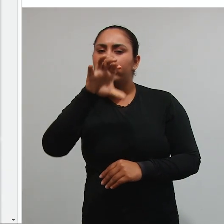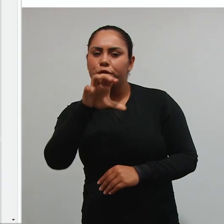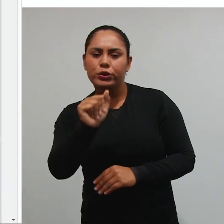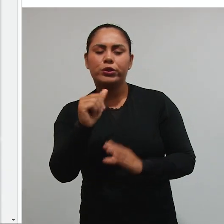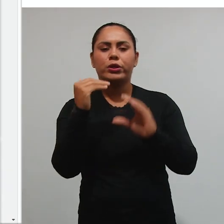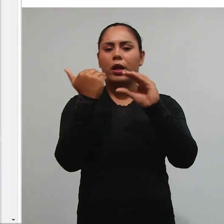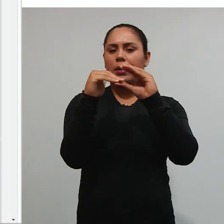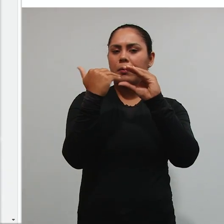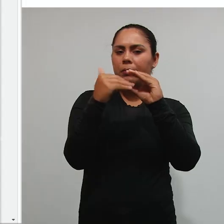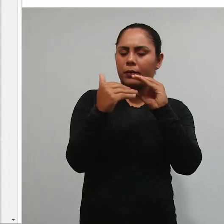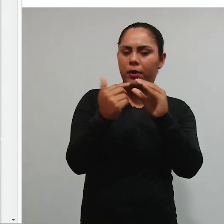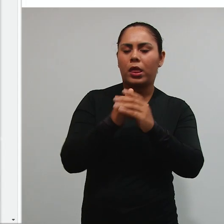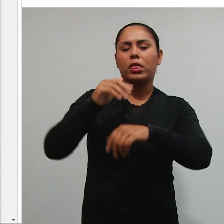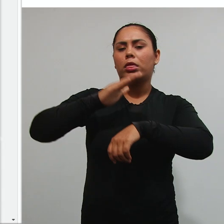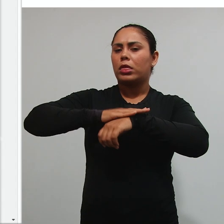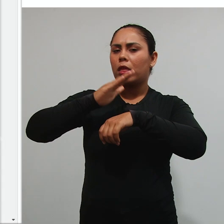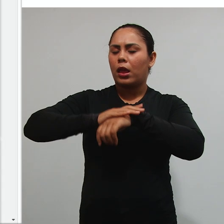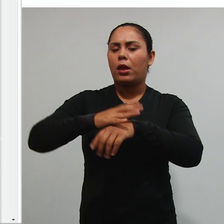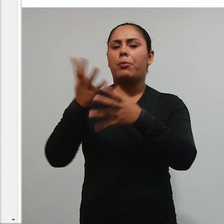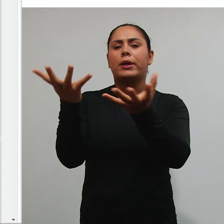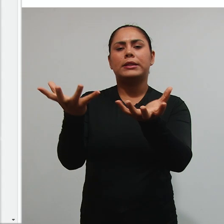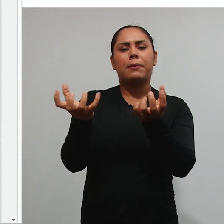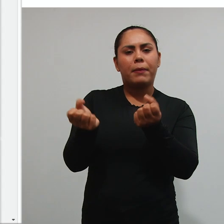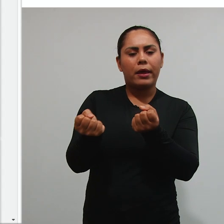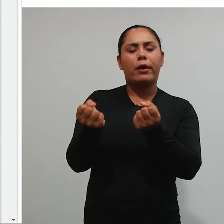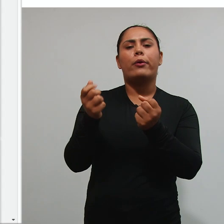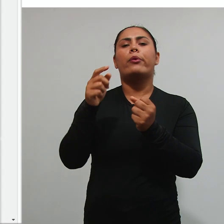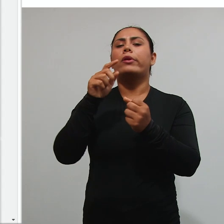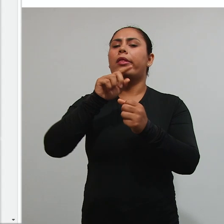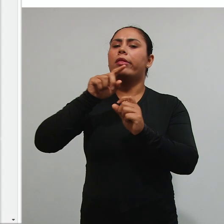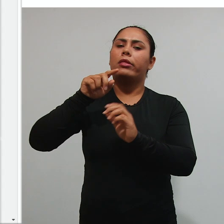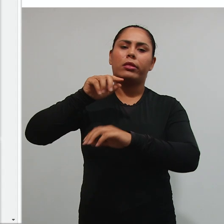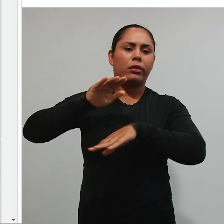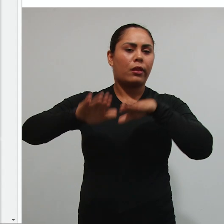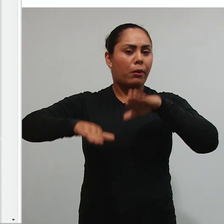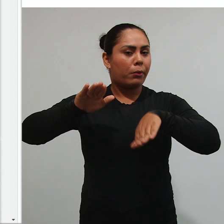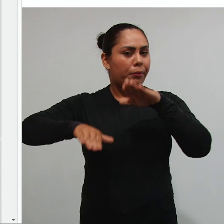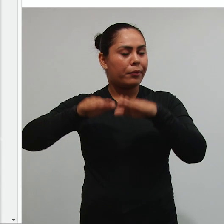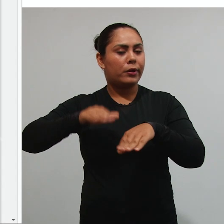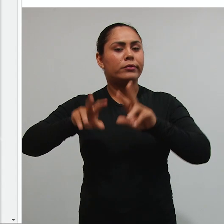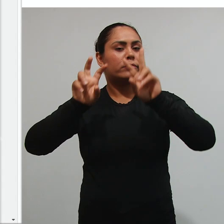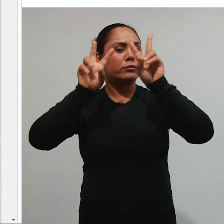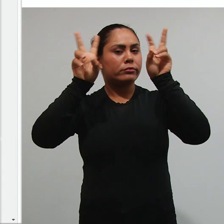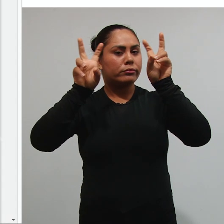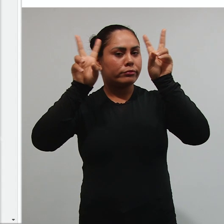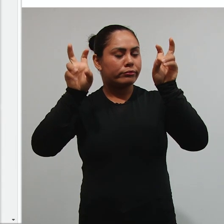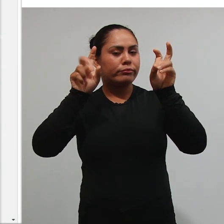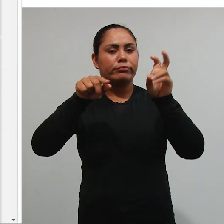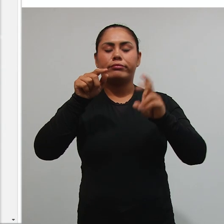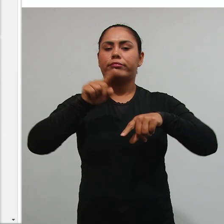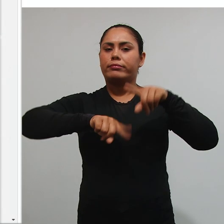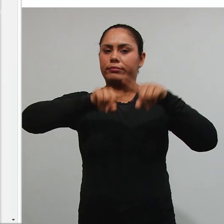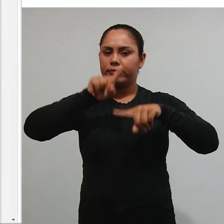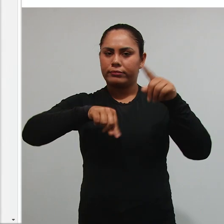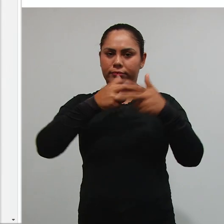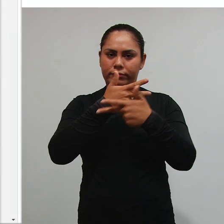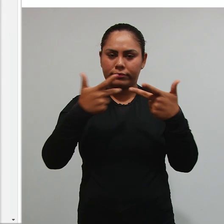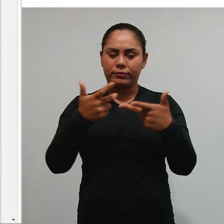do e-mail, a época que você recebeu. Então, vai depender do tipo do elemento, tá